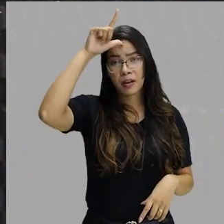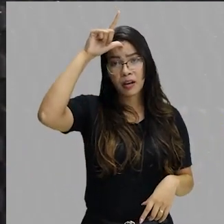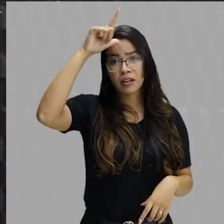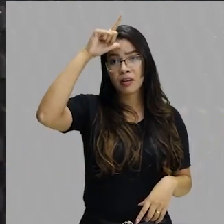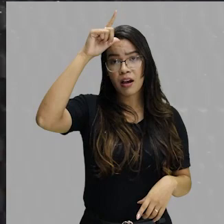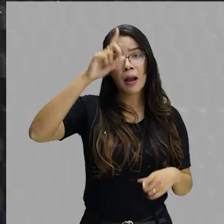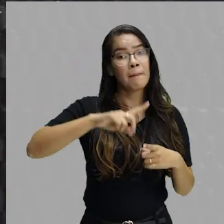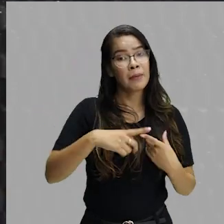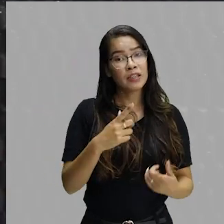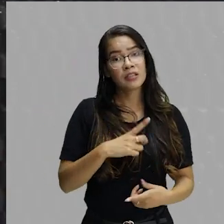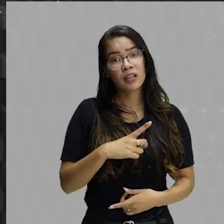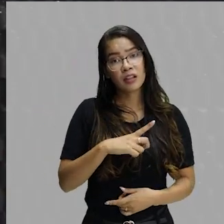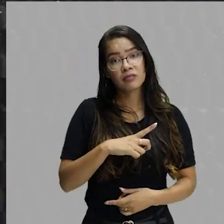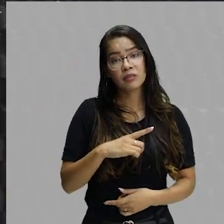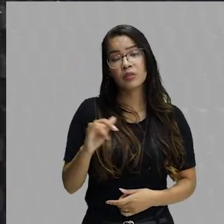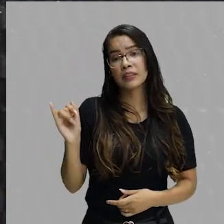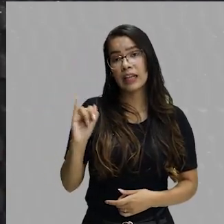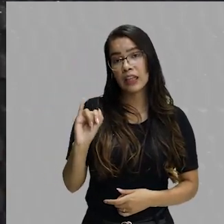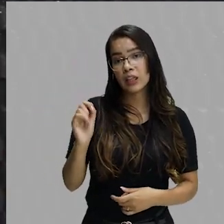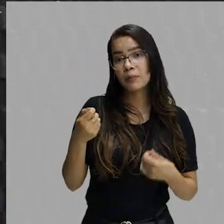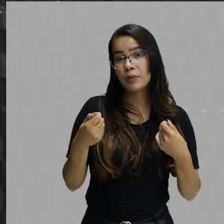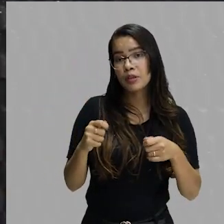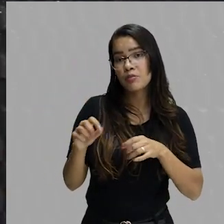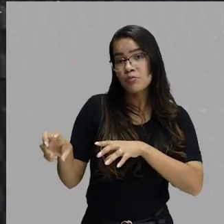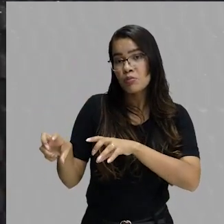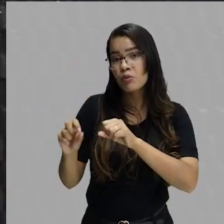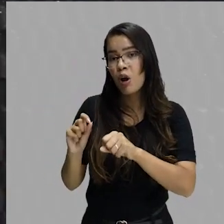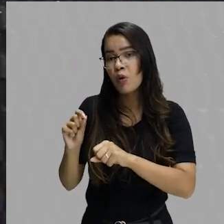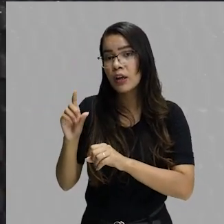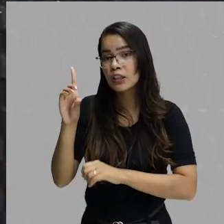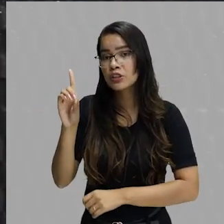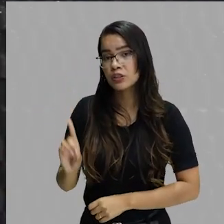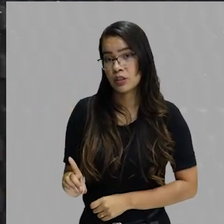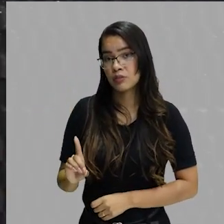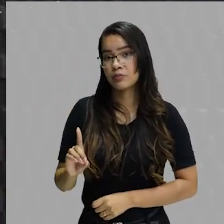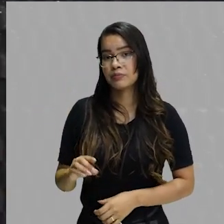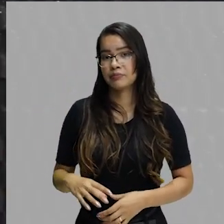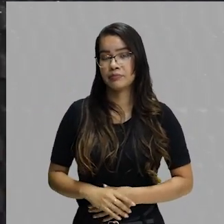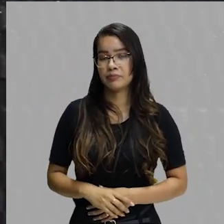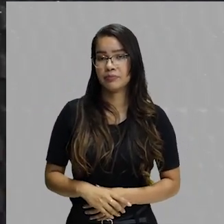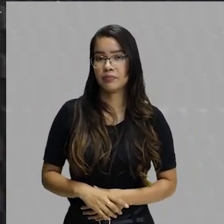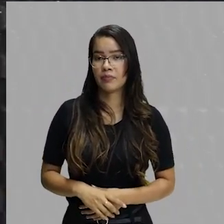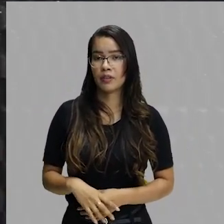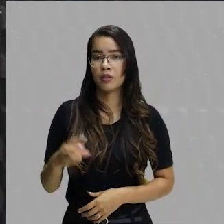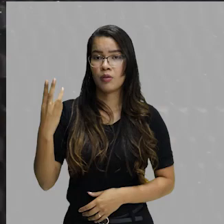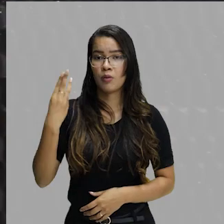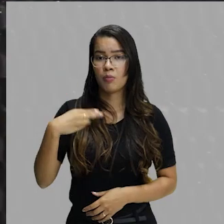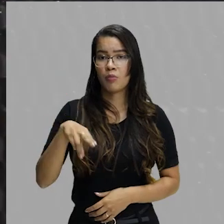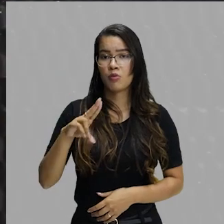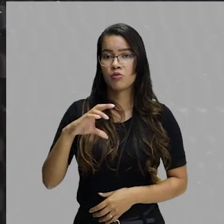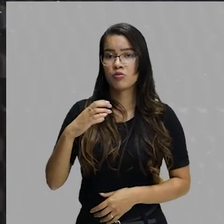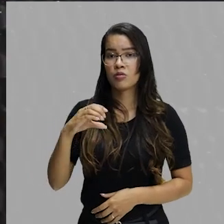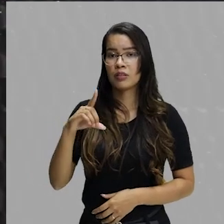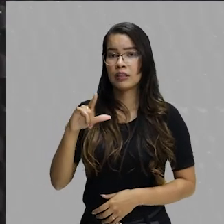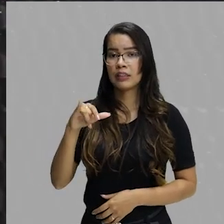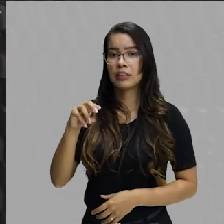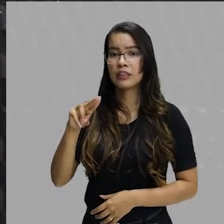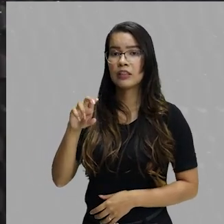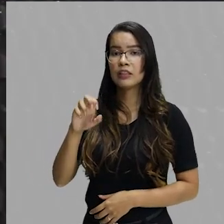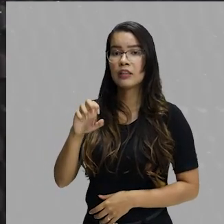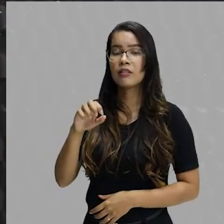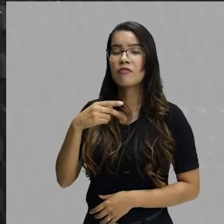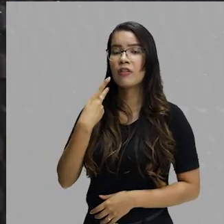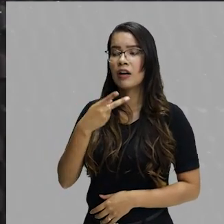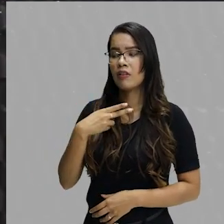O italiano tem que buscar o que é direito dele. Mussolini falava, inclusive, de passado glorioso, que seria o passado do